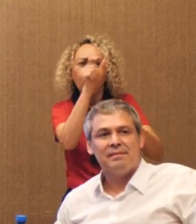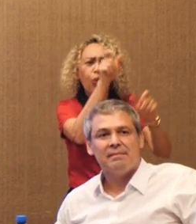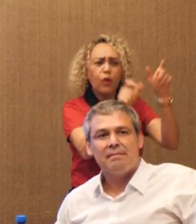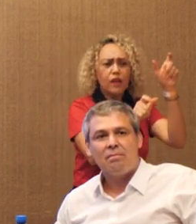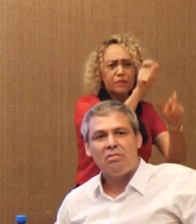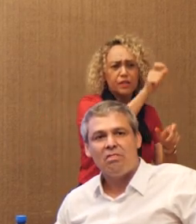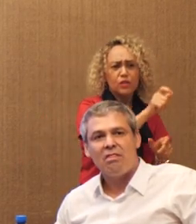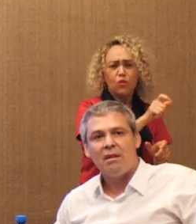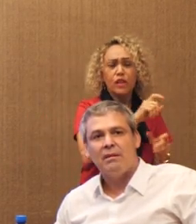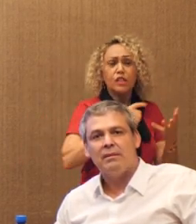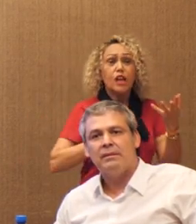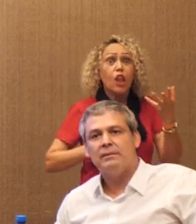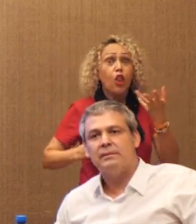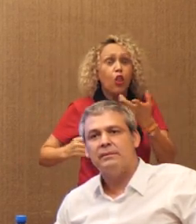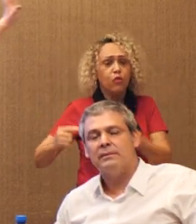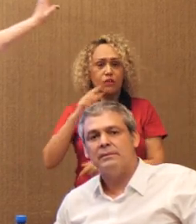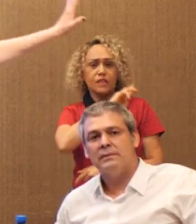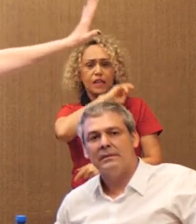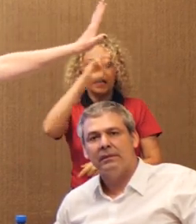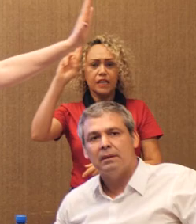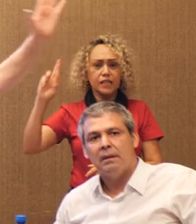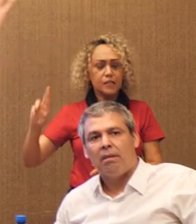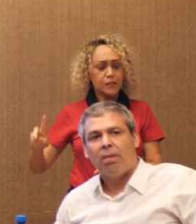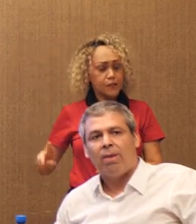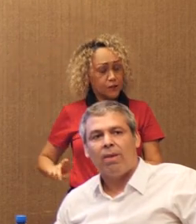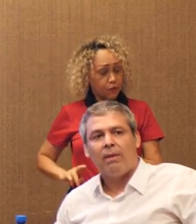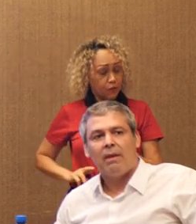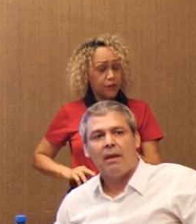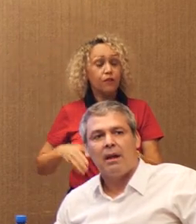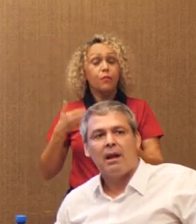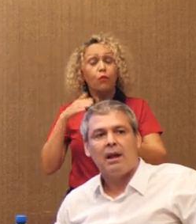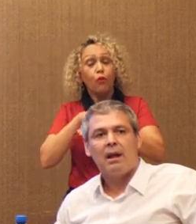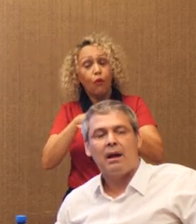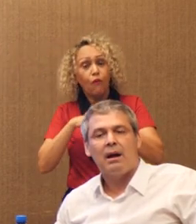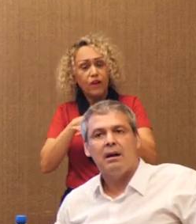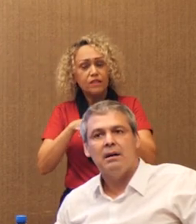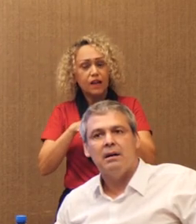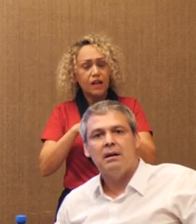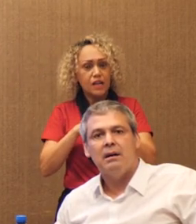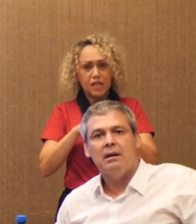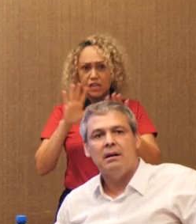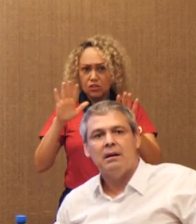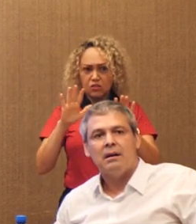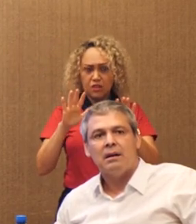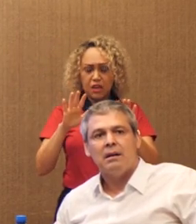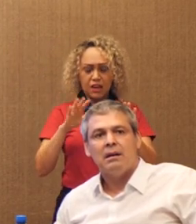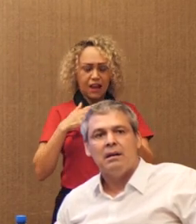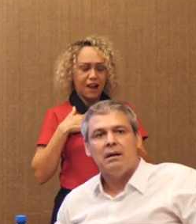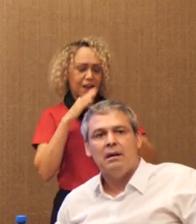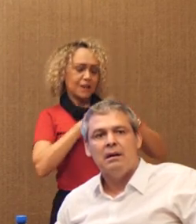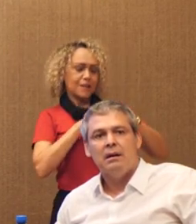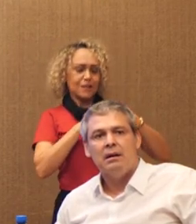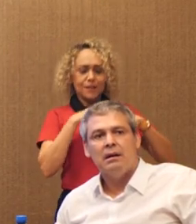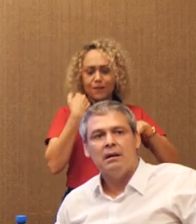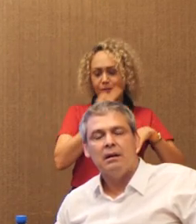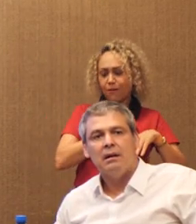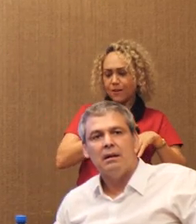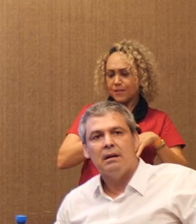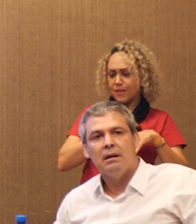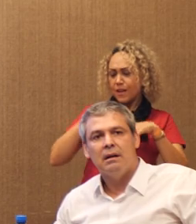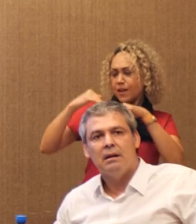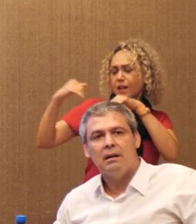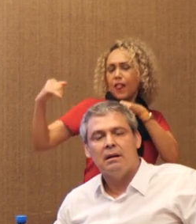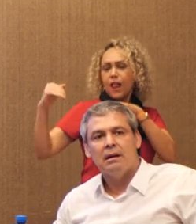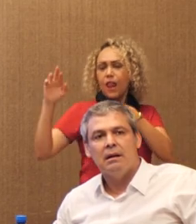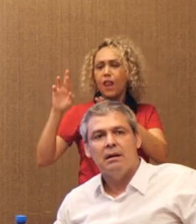religiões nenhuma delas, eles e nós. Nós temos que dialogar com pessoas que